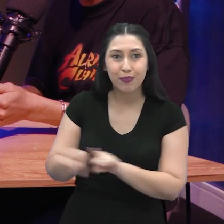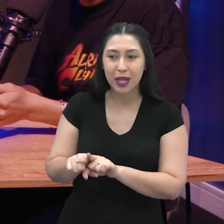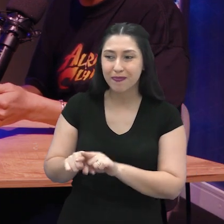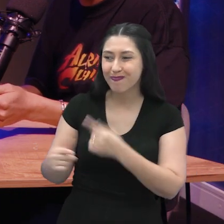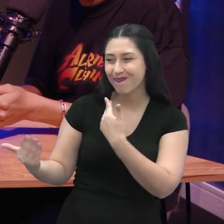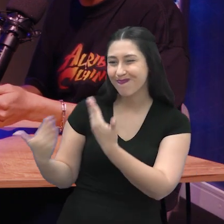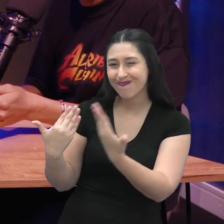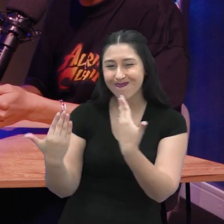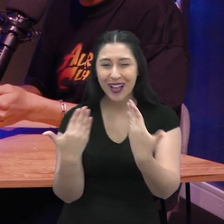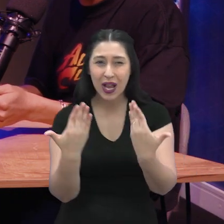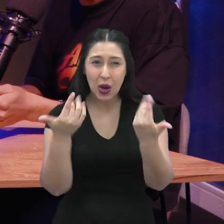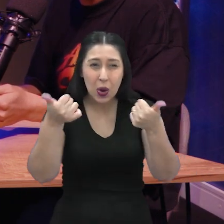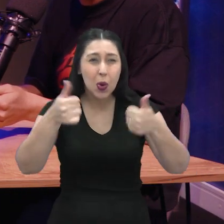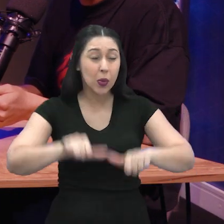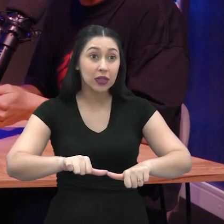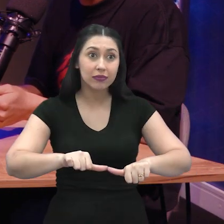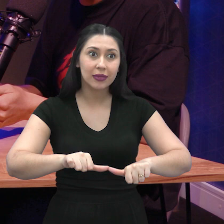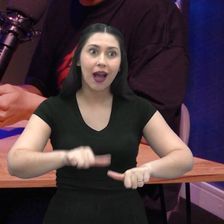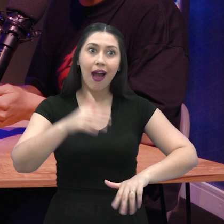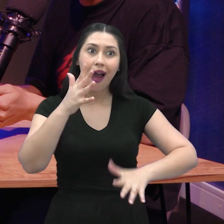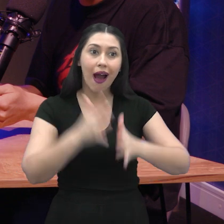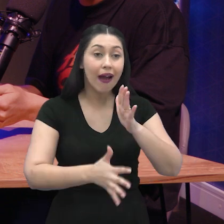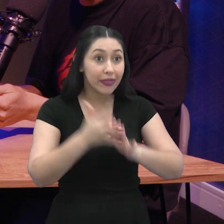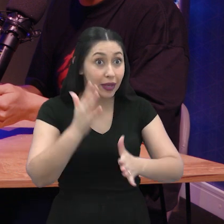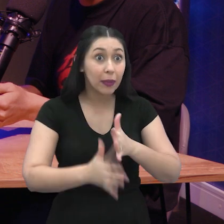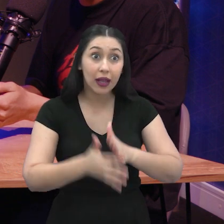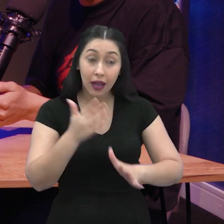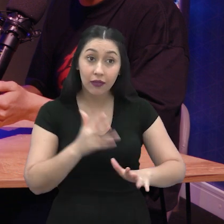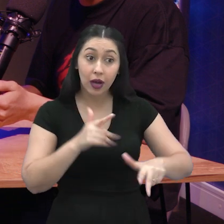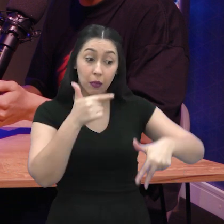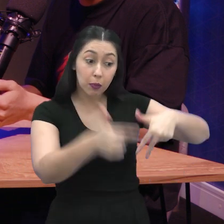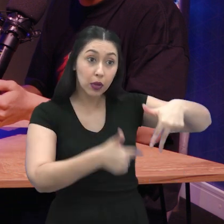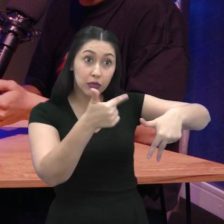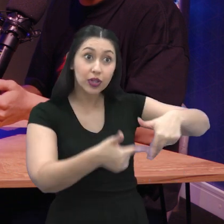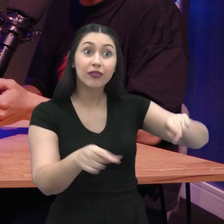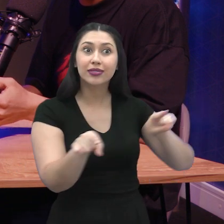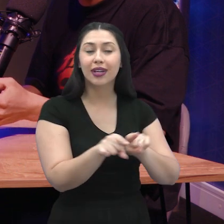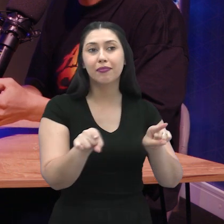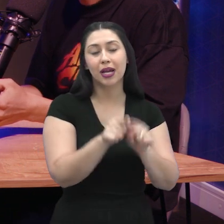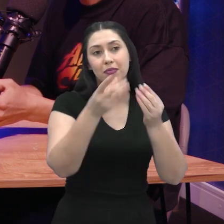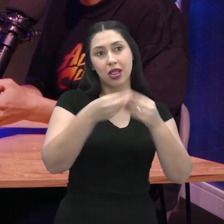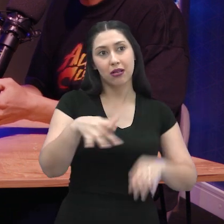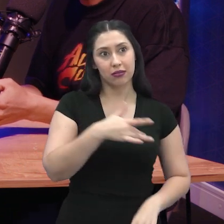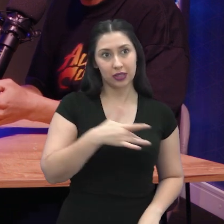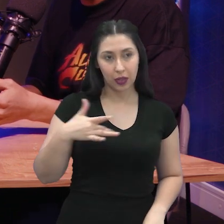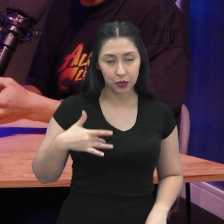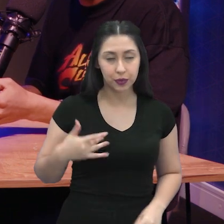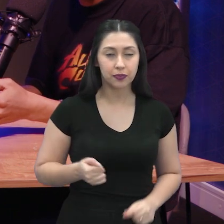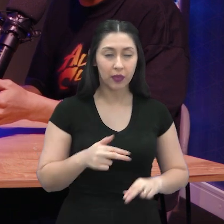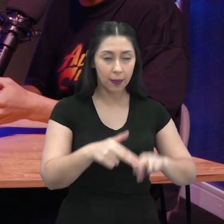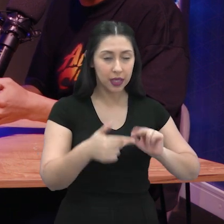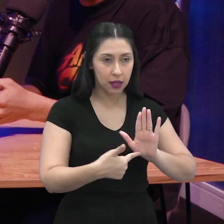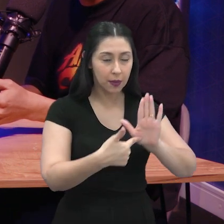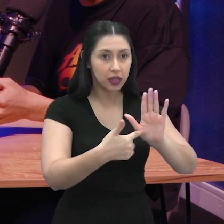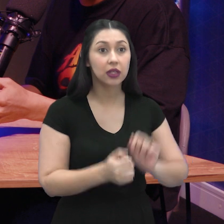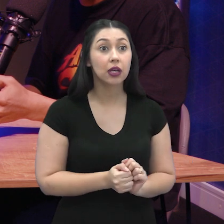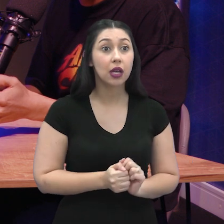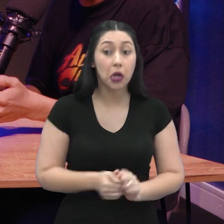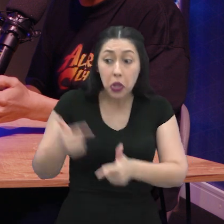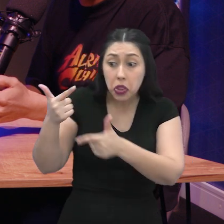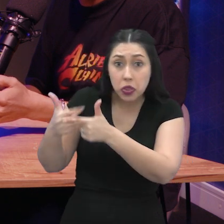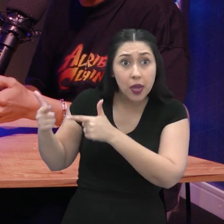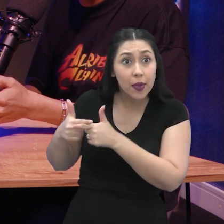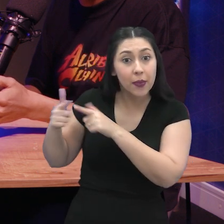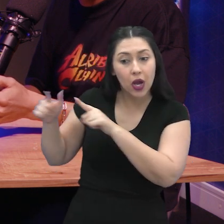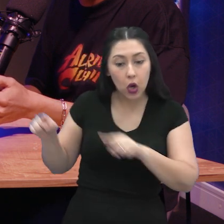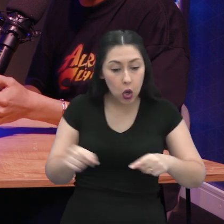ambiente corporativo não eram apenas uma questão de produtividade, mas de saúde pública. E daí ela diz: esses riscos estão